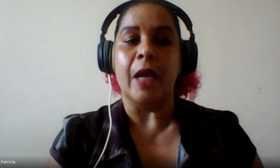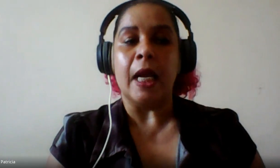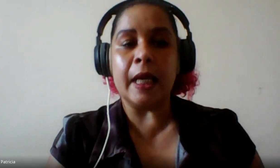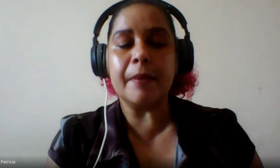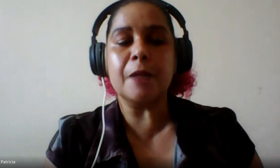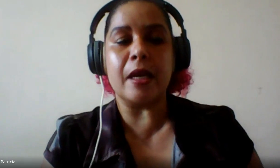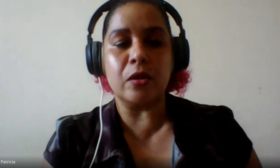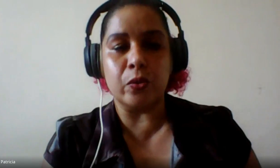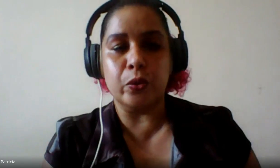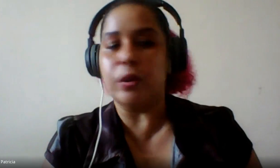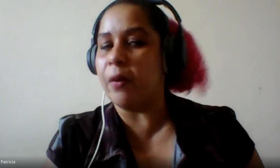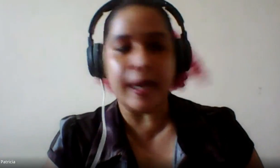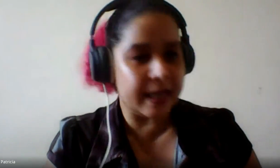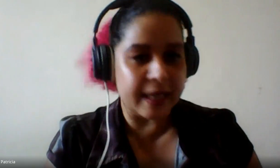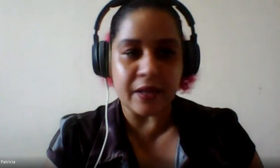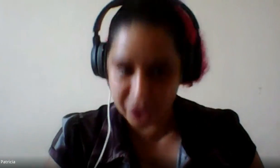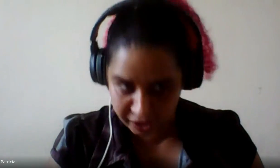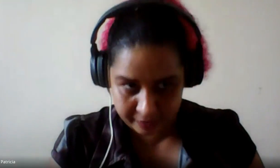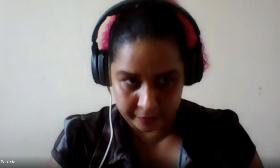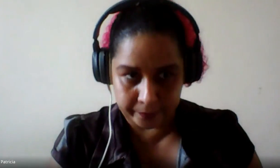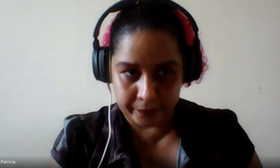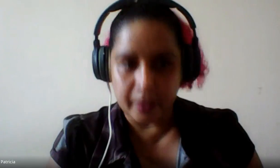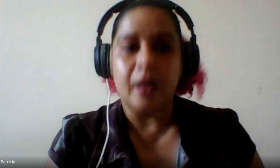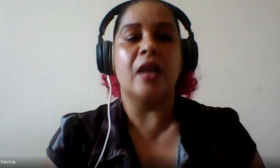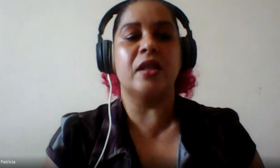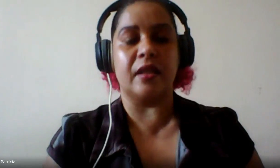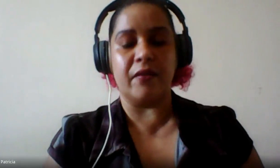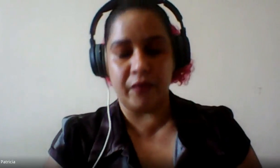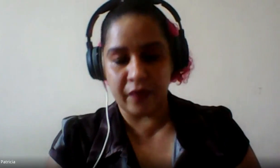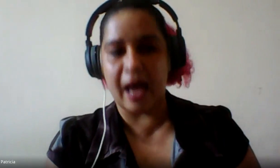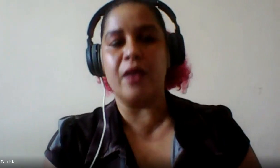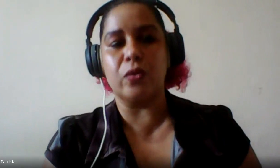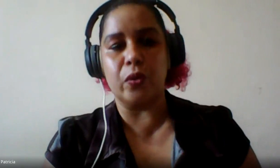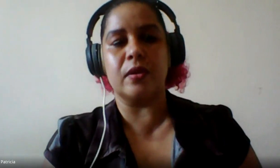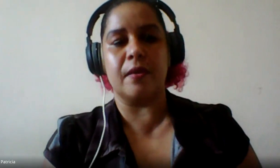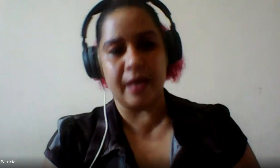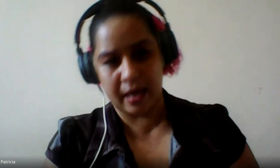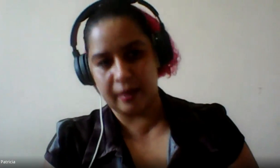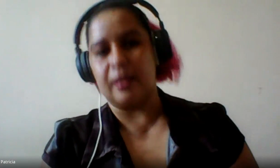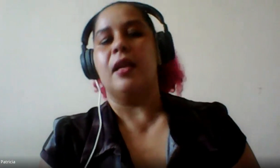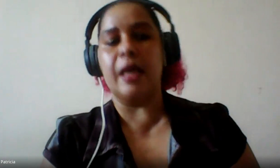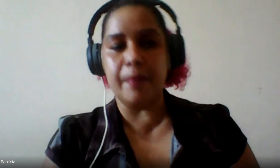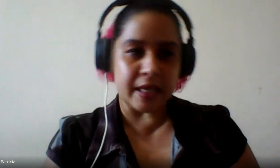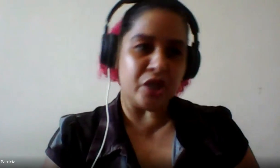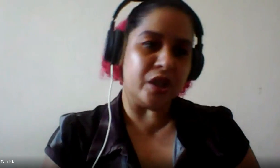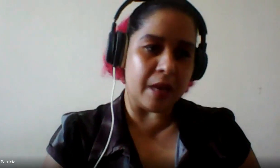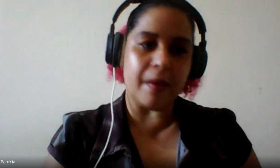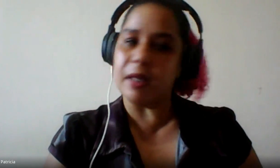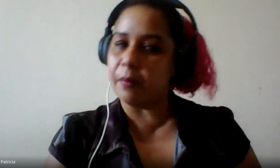assim, Libras para surdo, não é receita fechada. A gente tem vários outros ambientes.